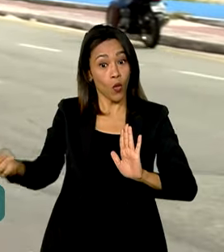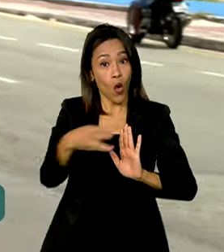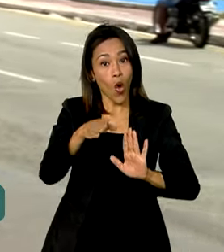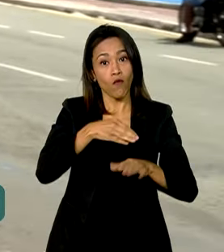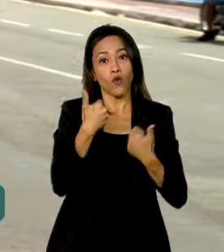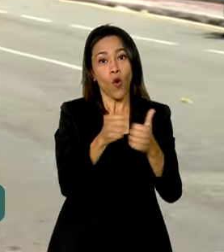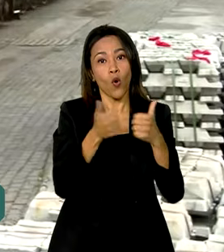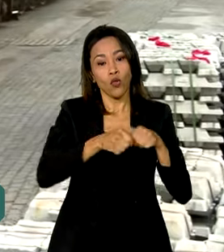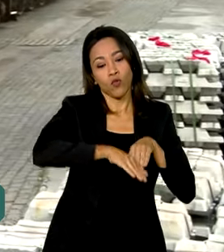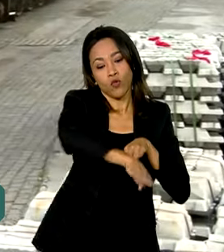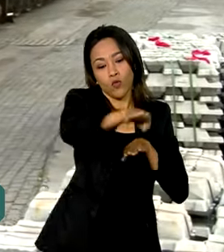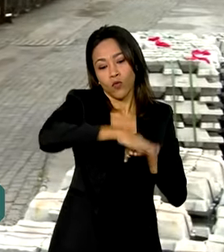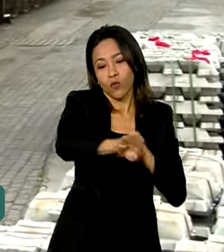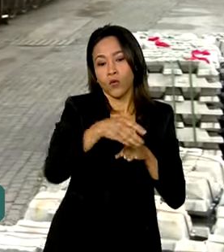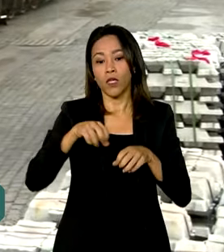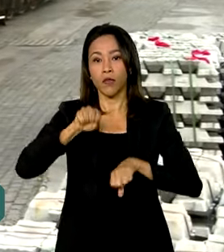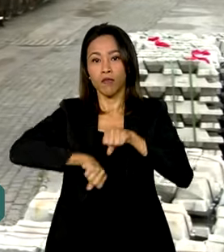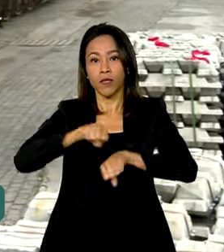e ciclovias.